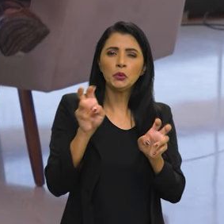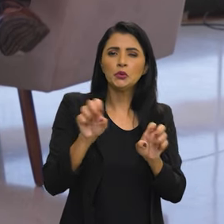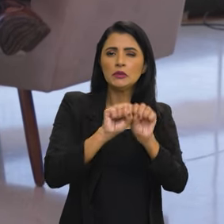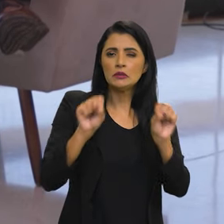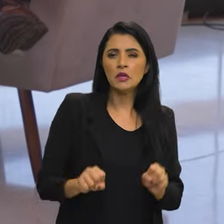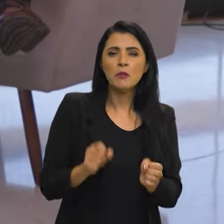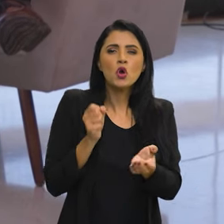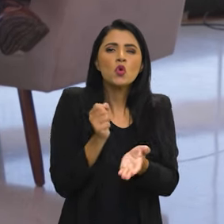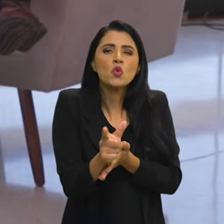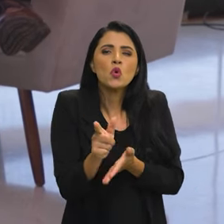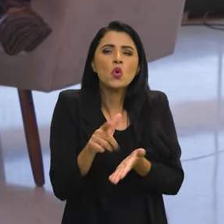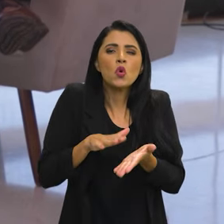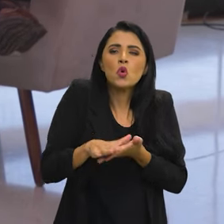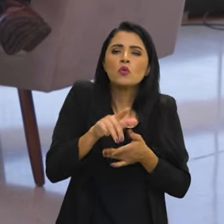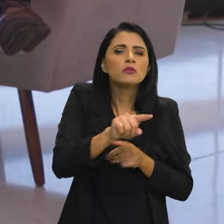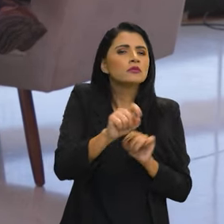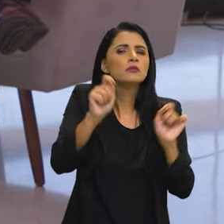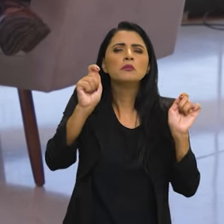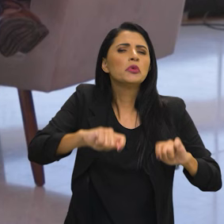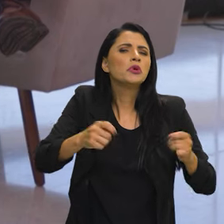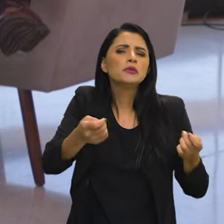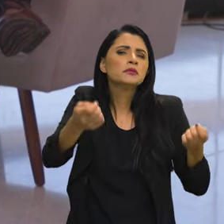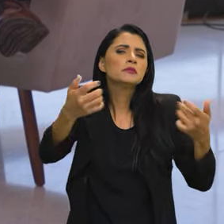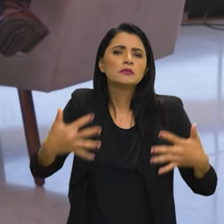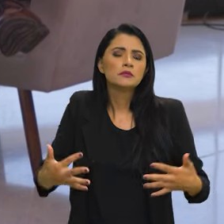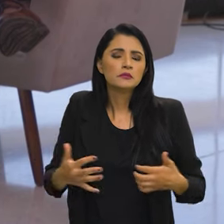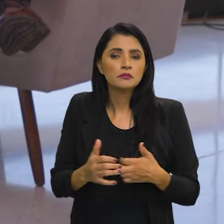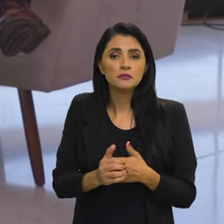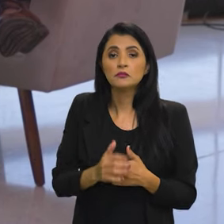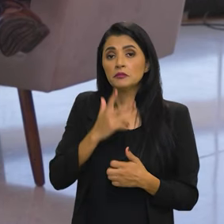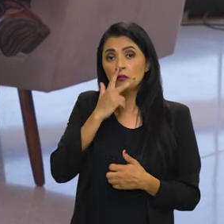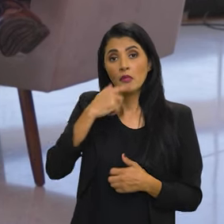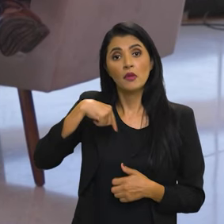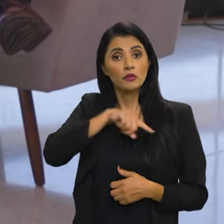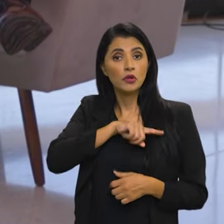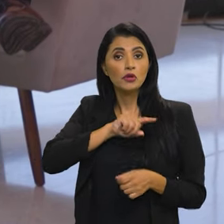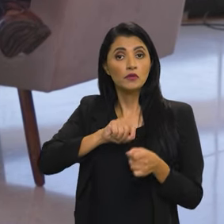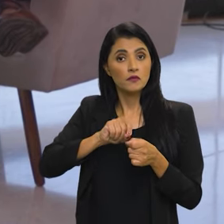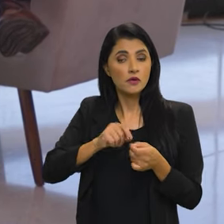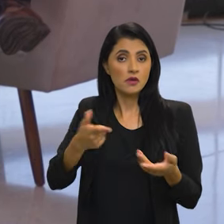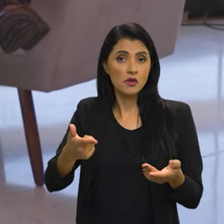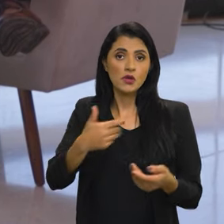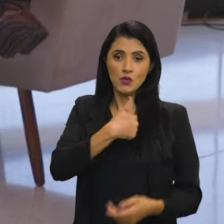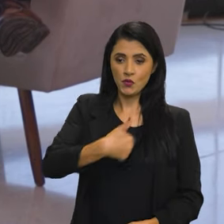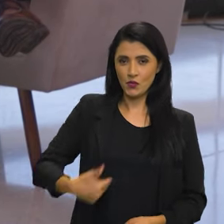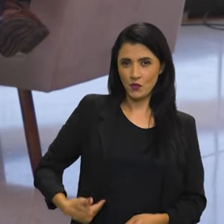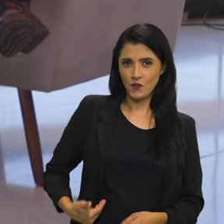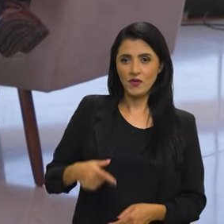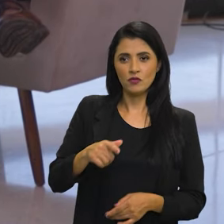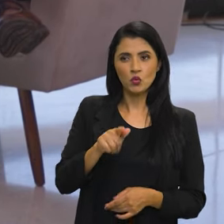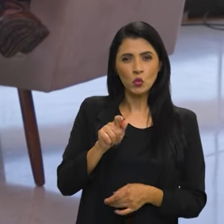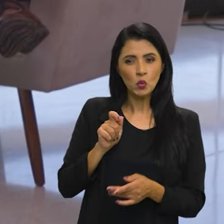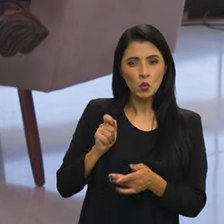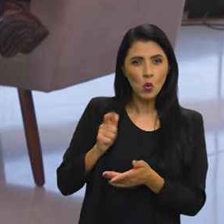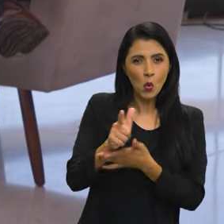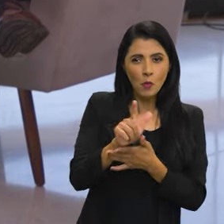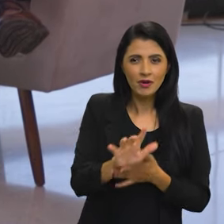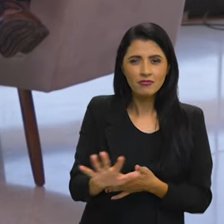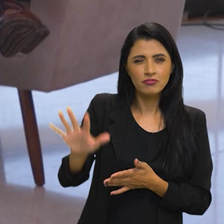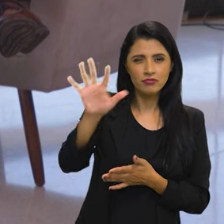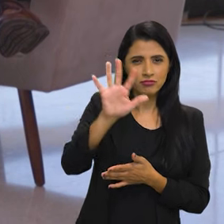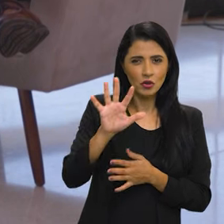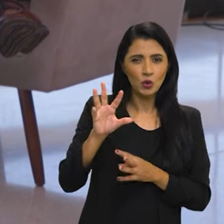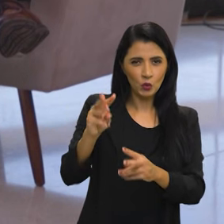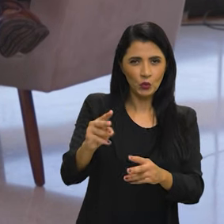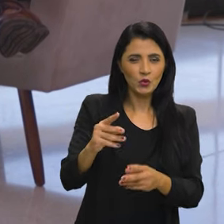compras do governo federal? O a senhora pode falar para a gente? Olha, acho que a gente tem feito... O governo, compras públicas, em geral, é